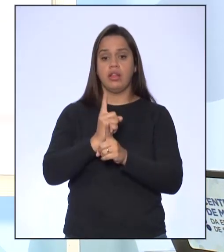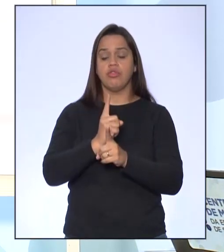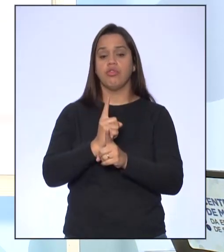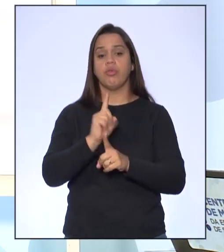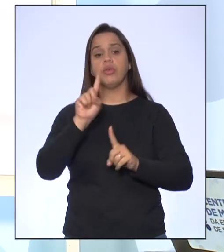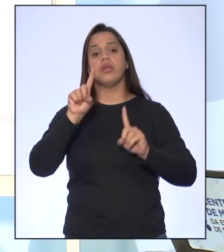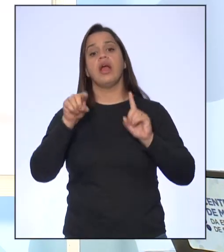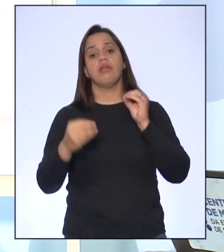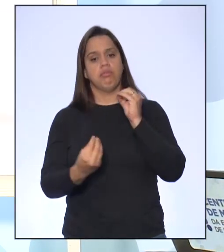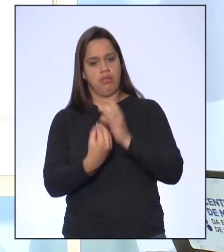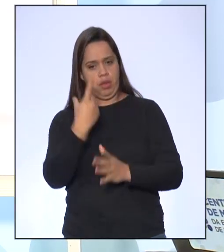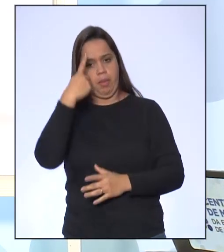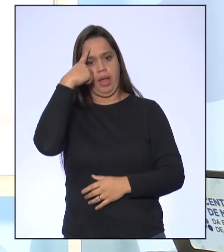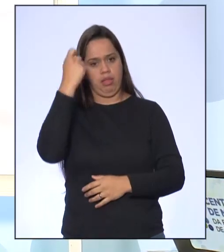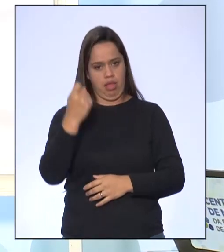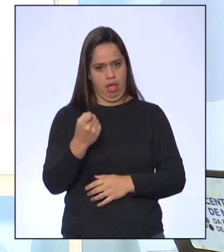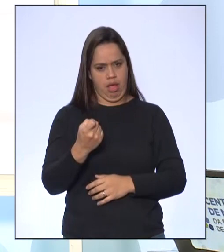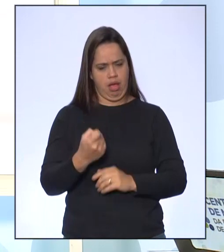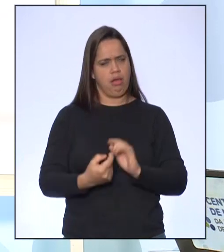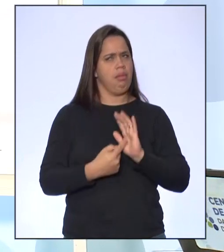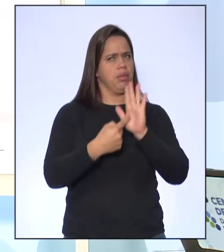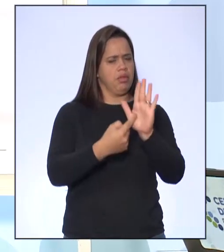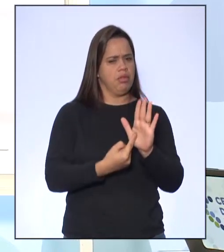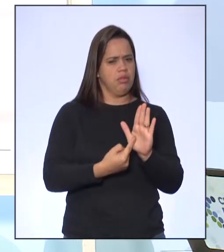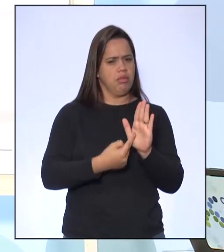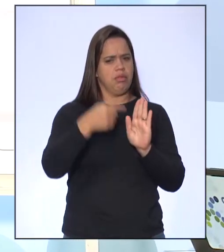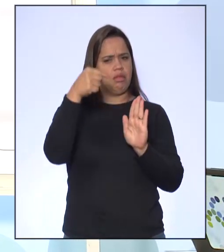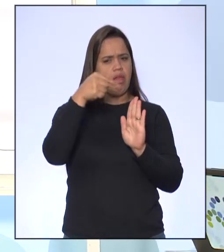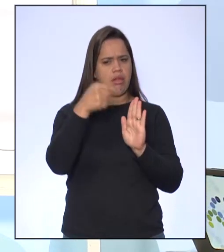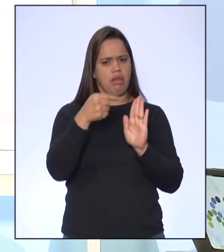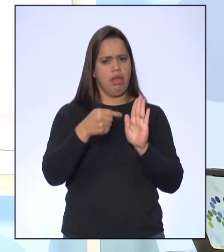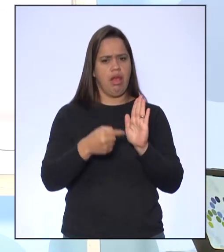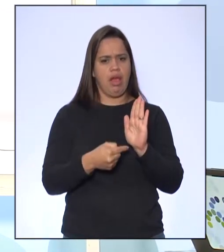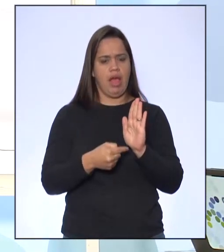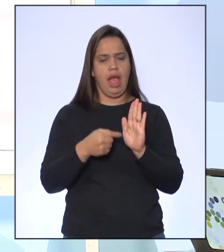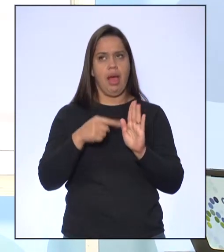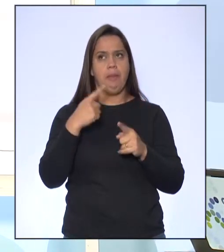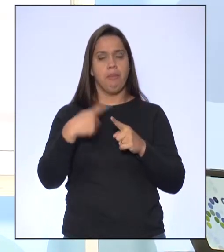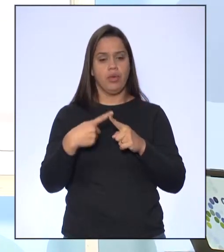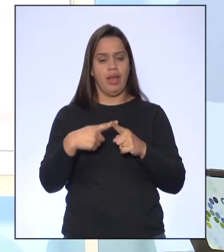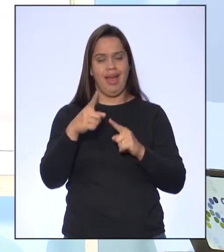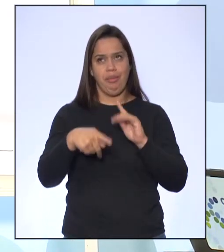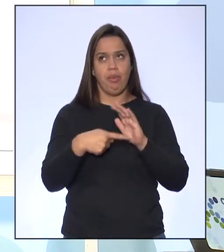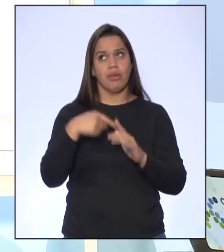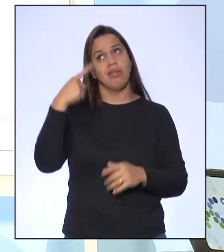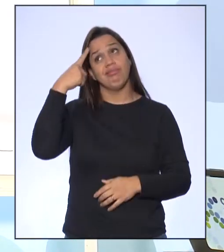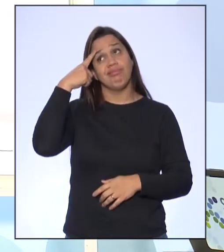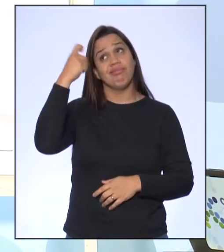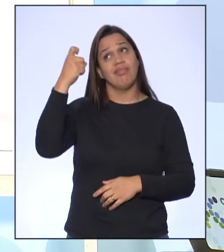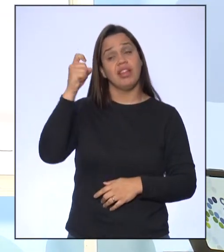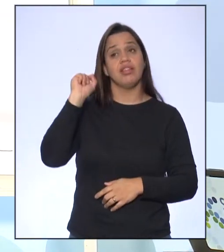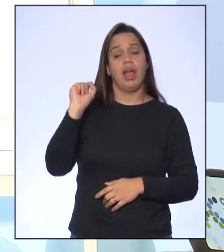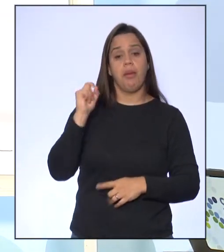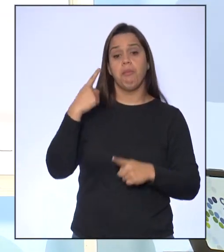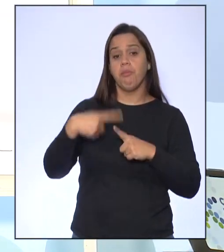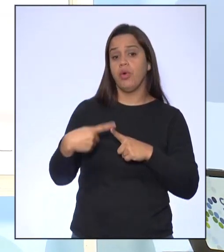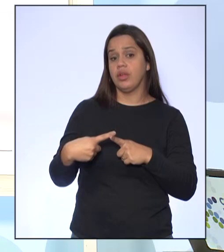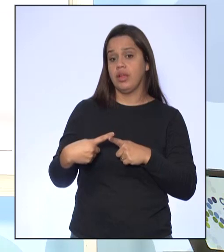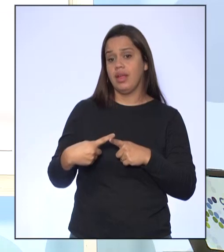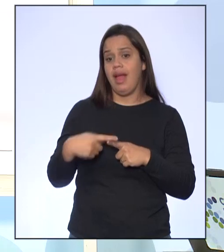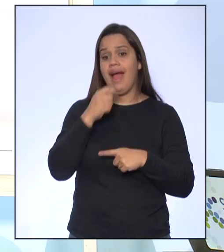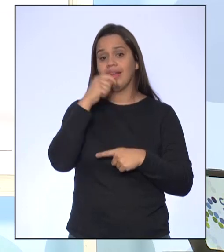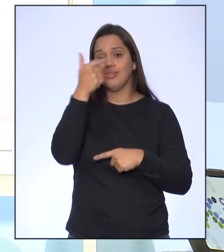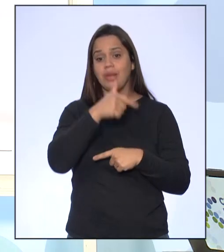para aquilo, né? Será que isso é... A hipótese é o será. Por que o será? Porque você não tem comprovação